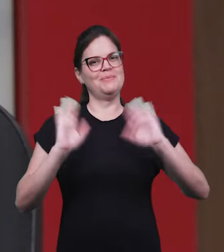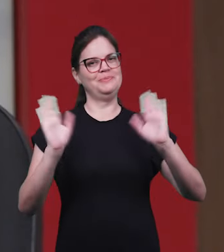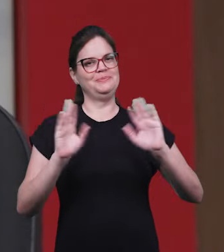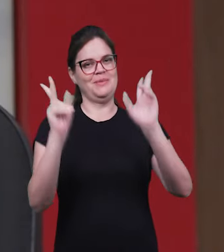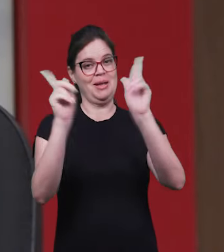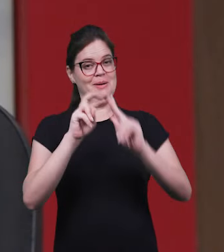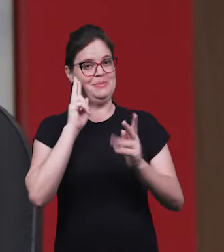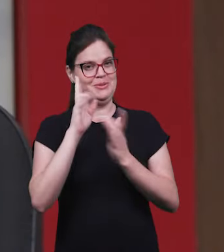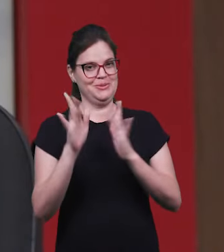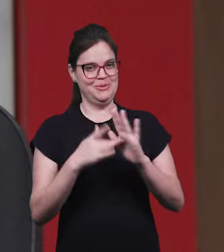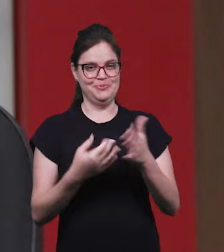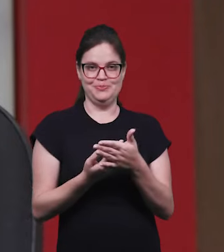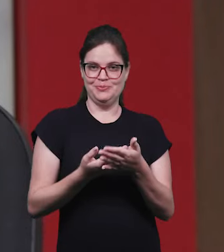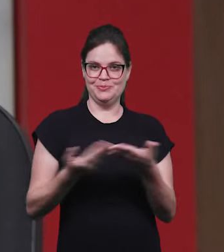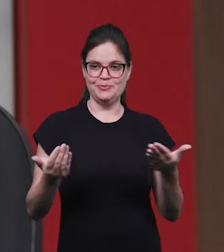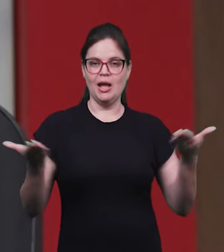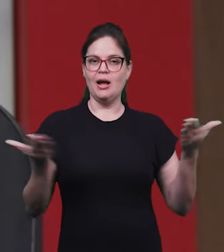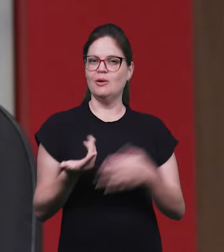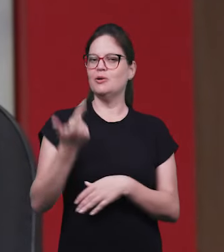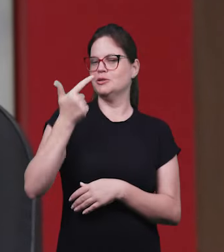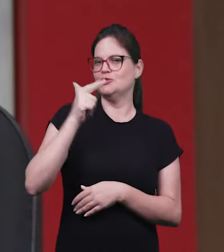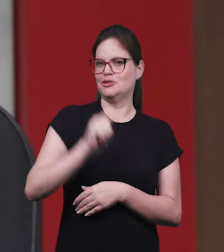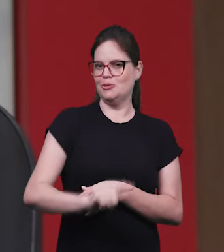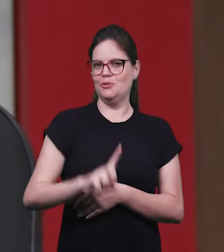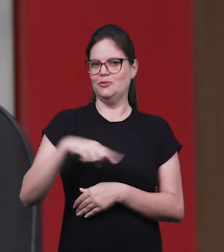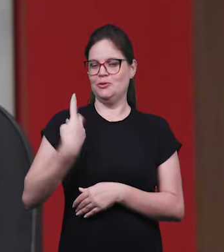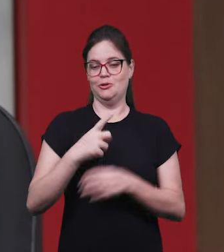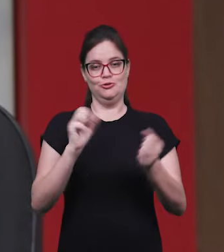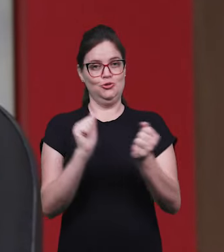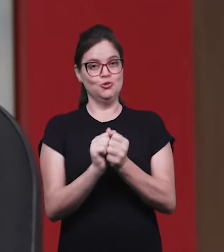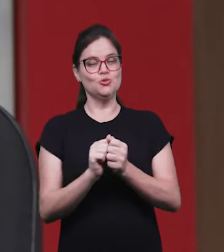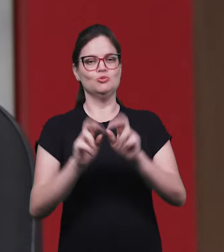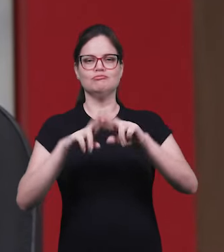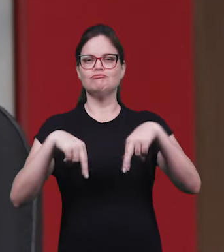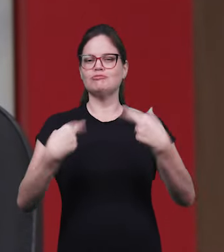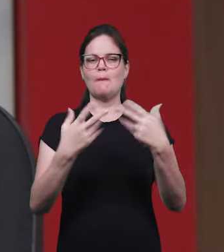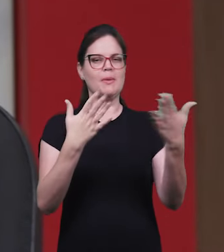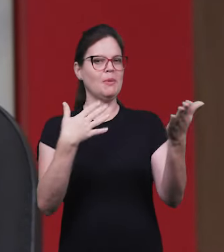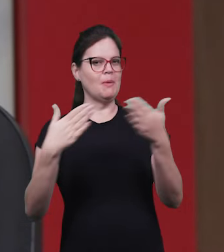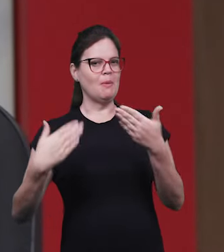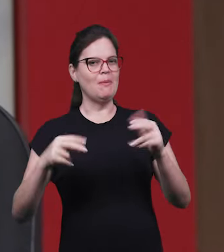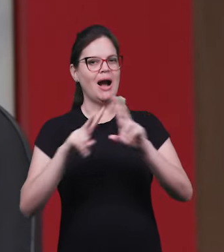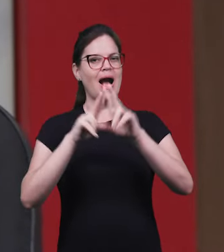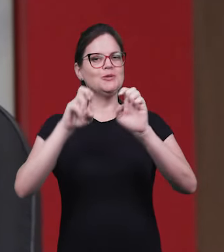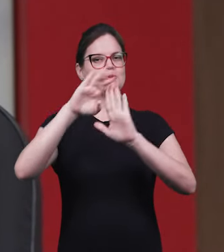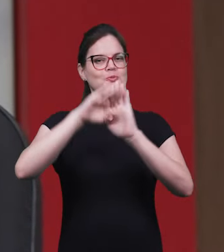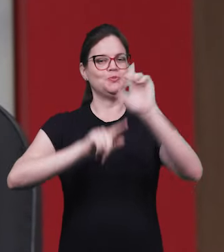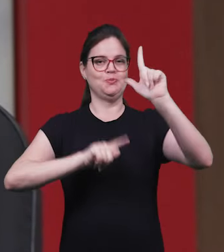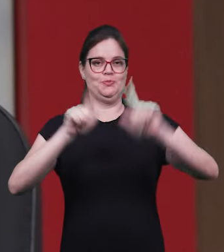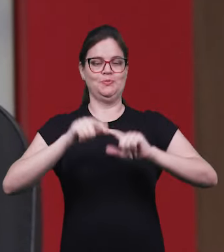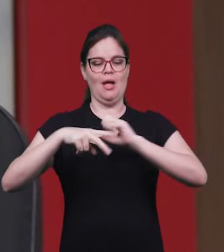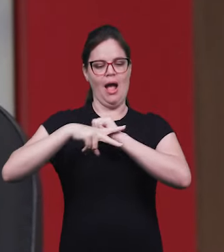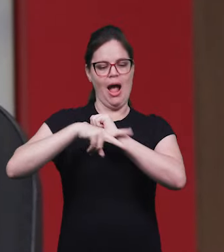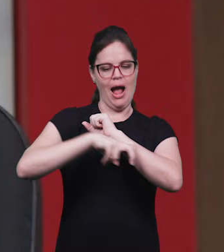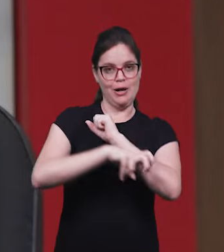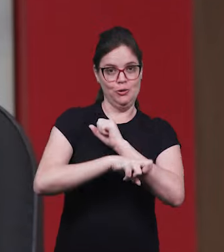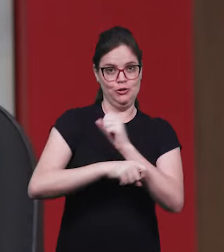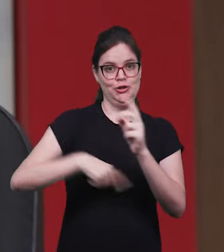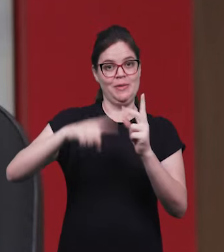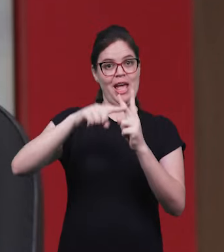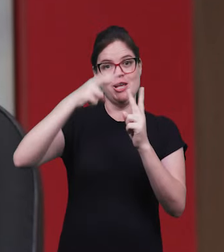A paz do Senhor a todos. Estamos mais uma vez aqui reunidos para o programa Arqueologia,